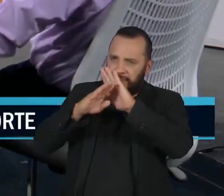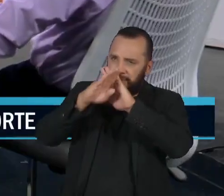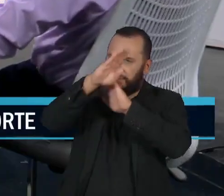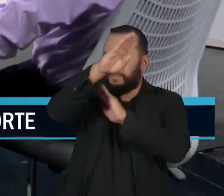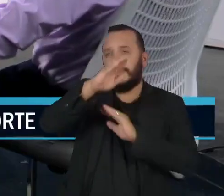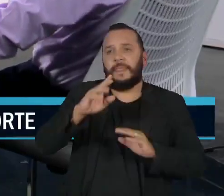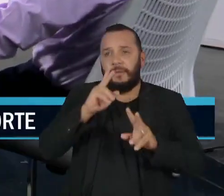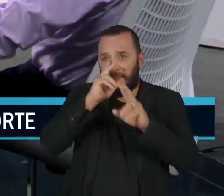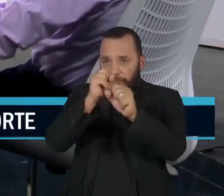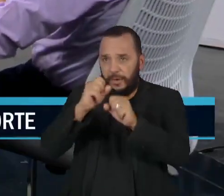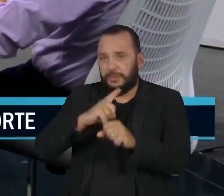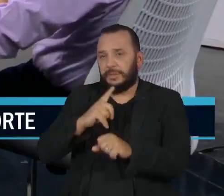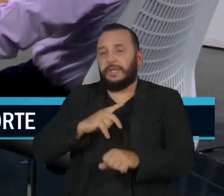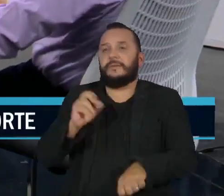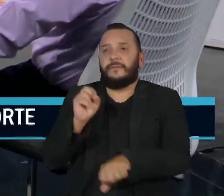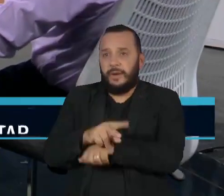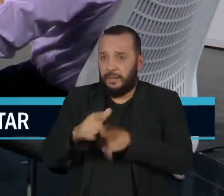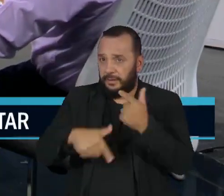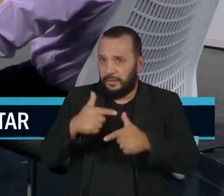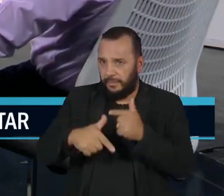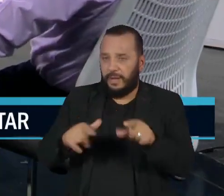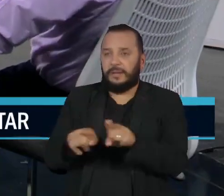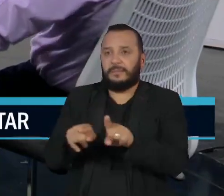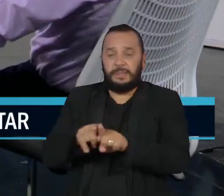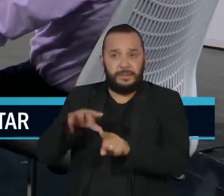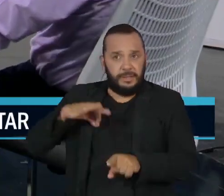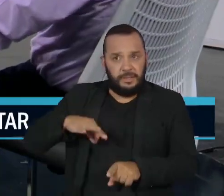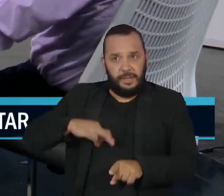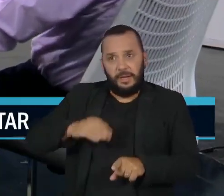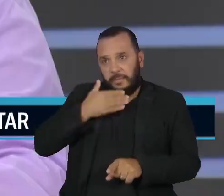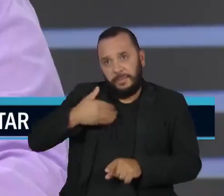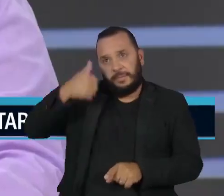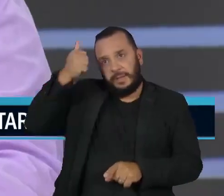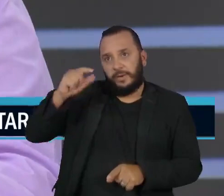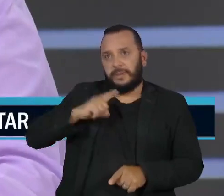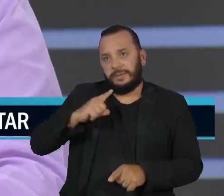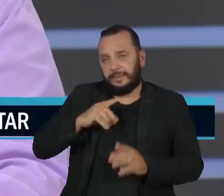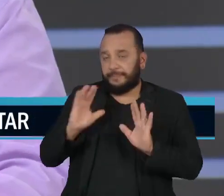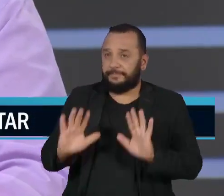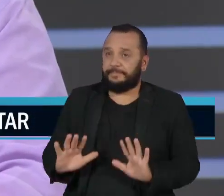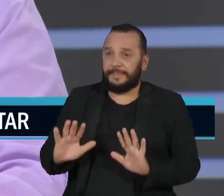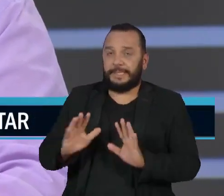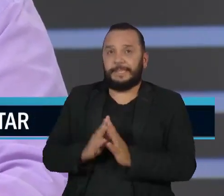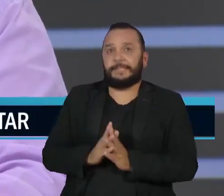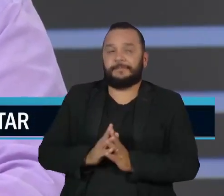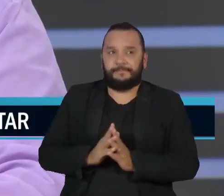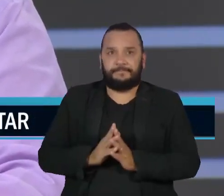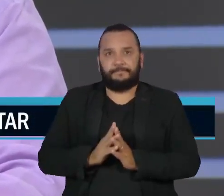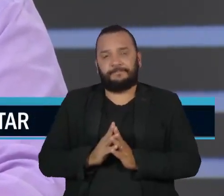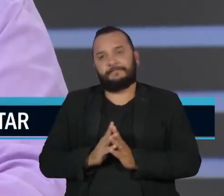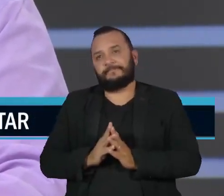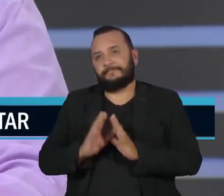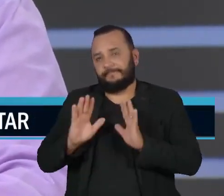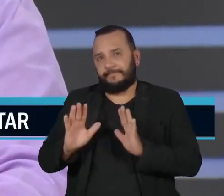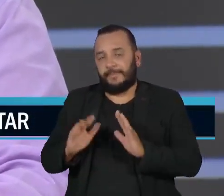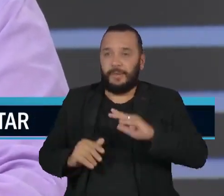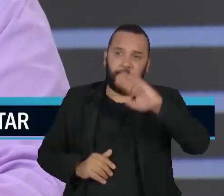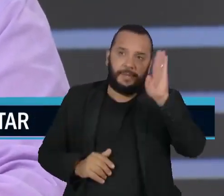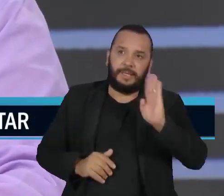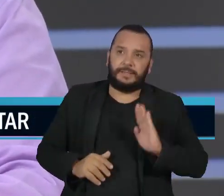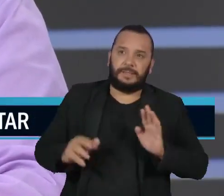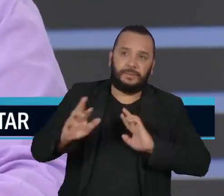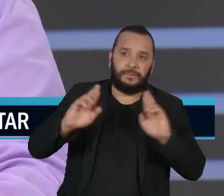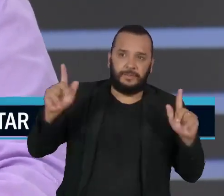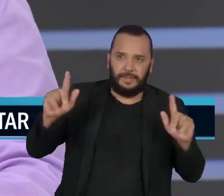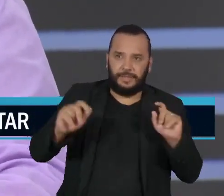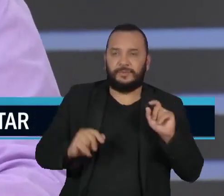com geração de emprego, com melhoria da massa salarial, é um caso particular. O que diferencia o Brasil, além do